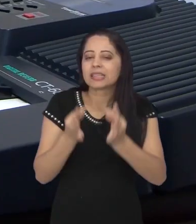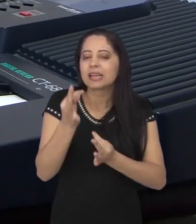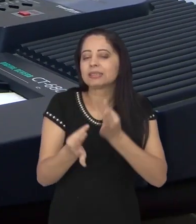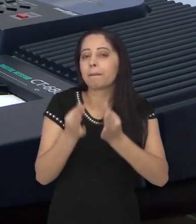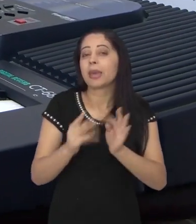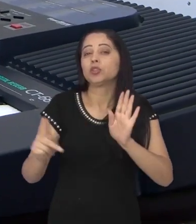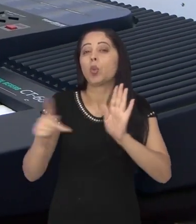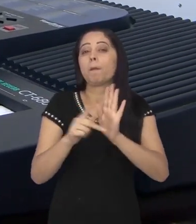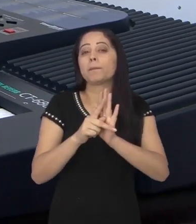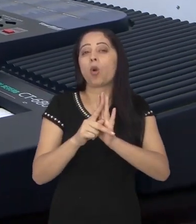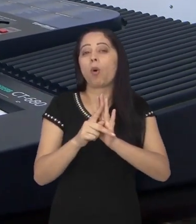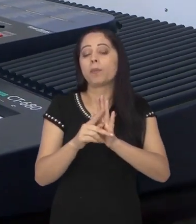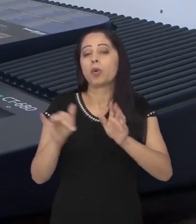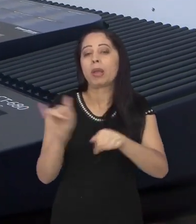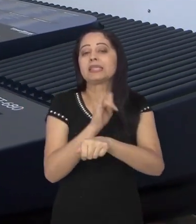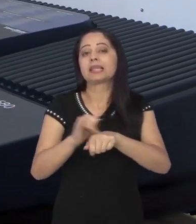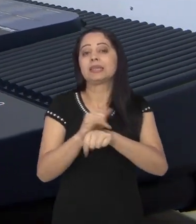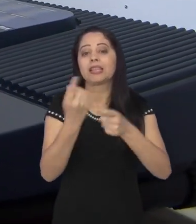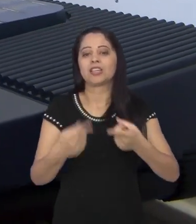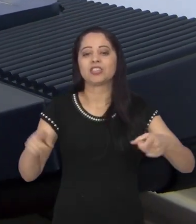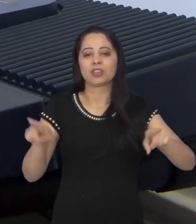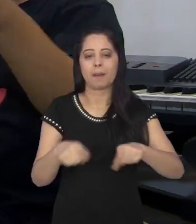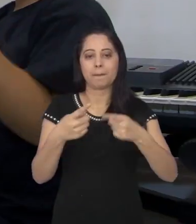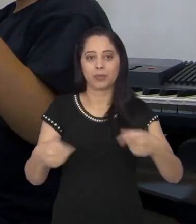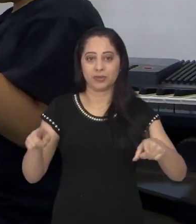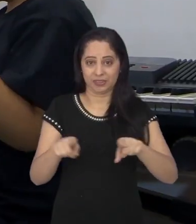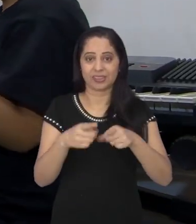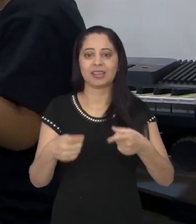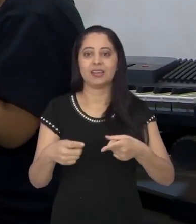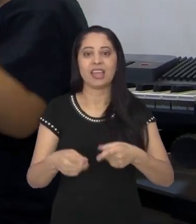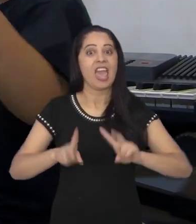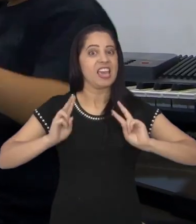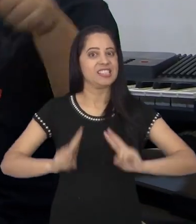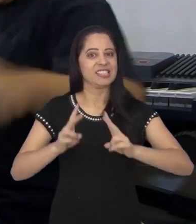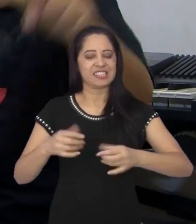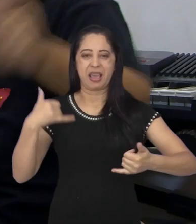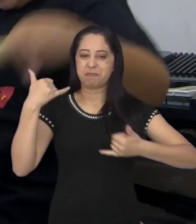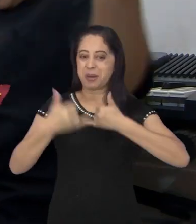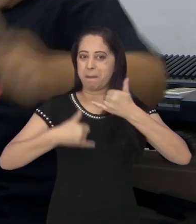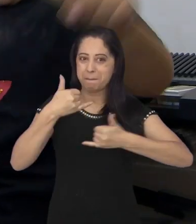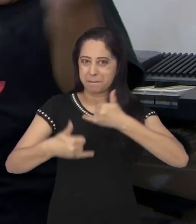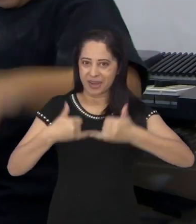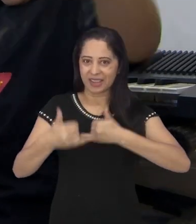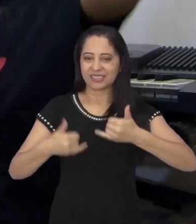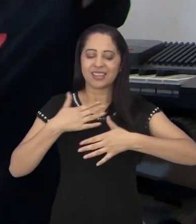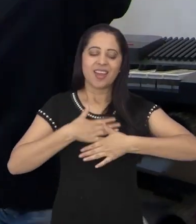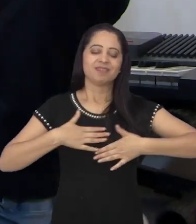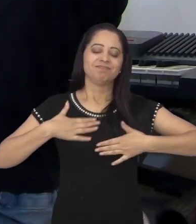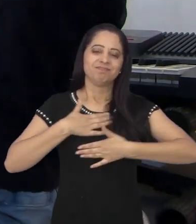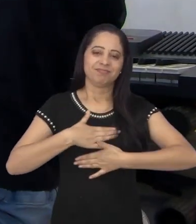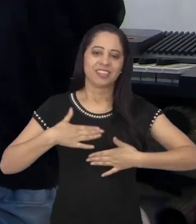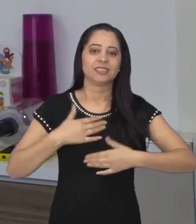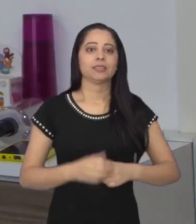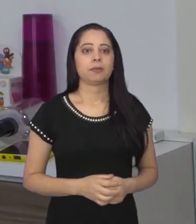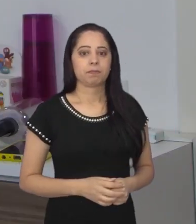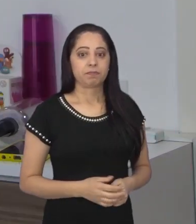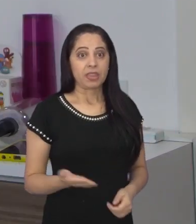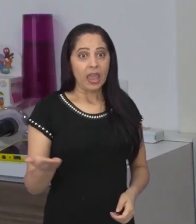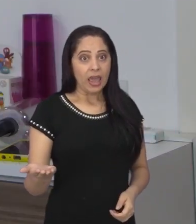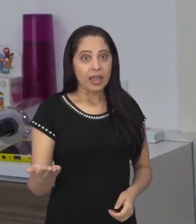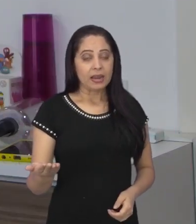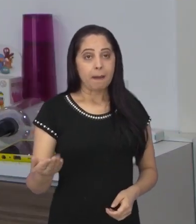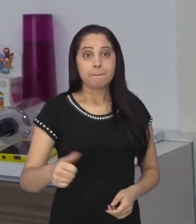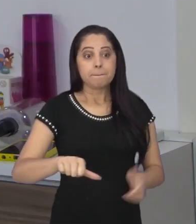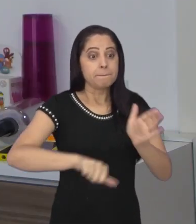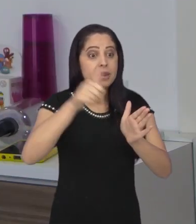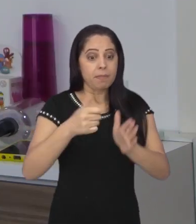aliadas à música e ele explora vários instrumentos. No final, a diversão se torna um tratamento prazeroso. Desde quando ele veio